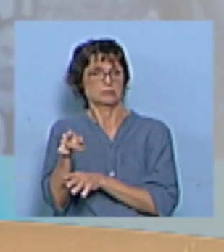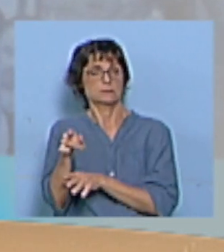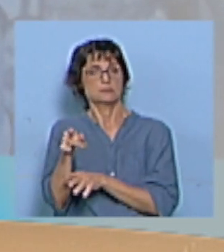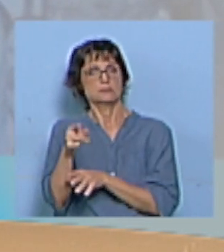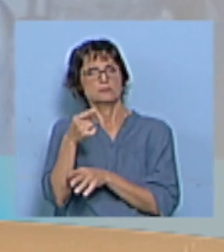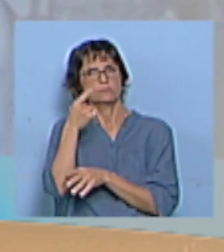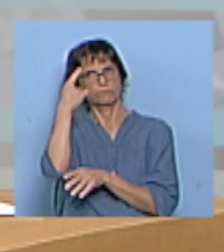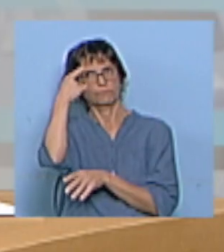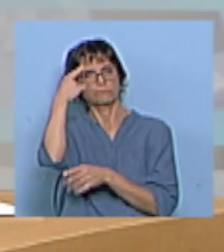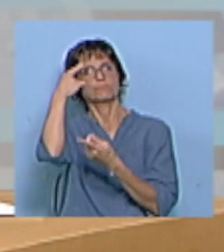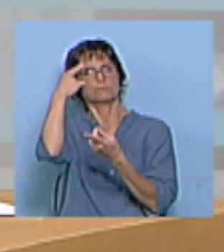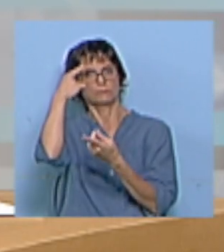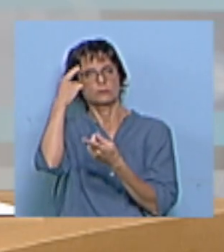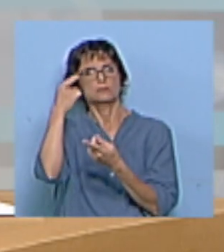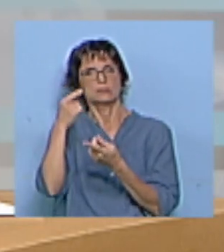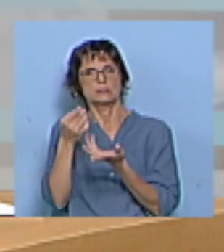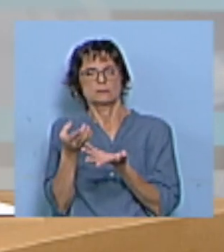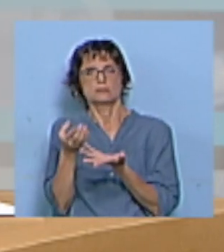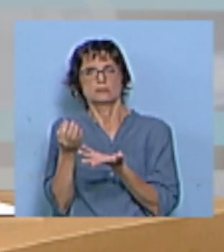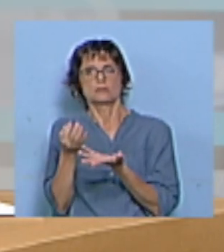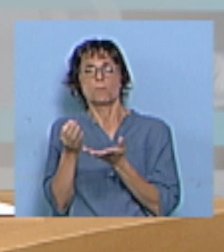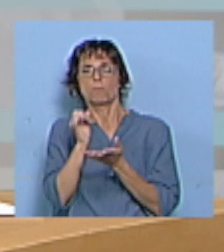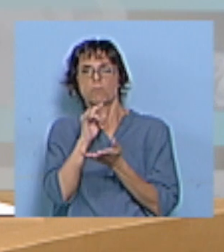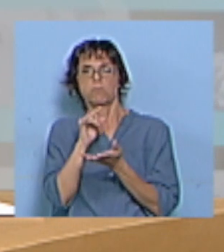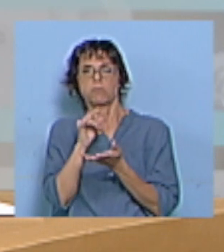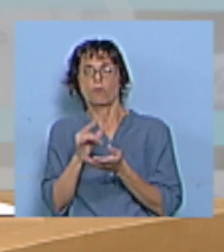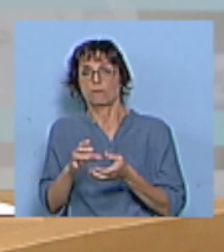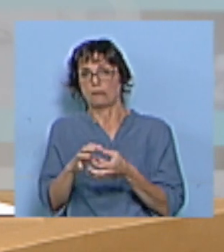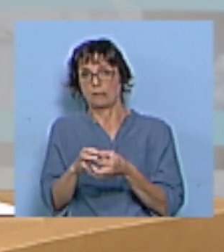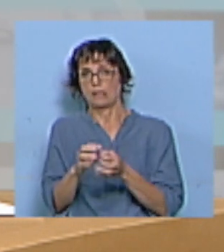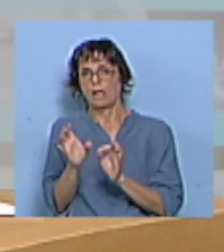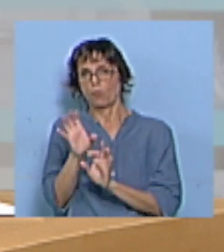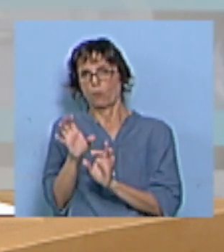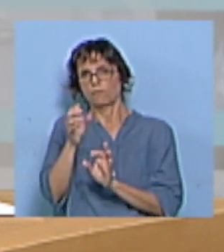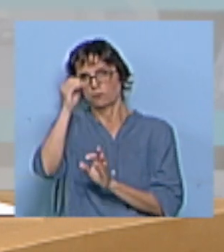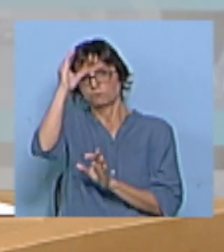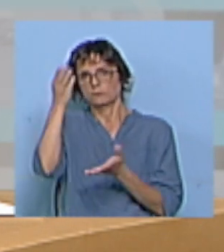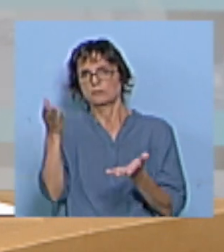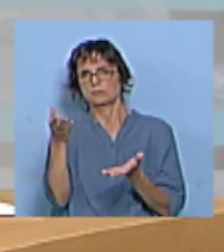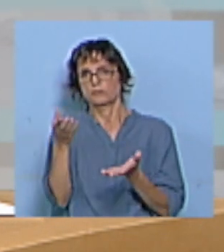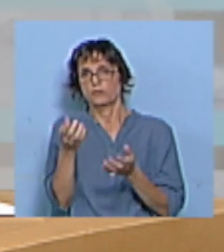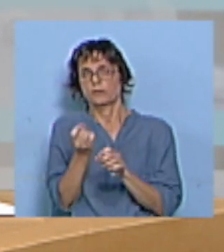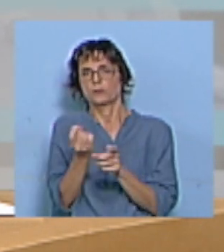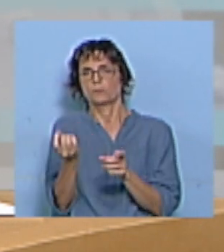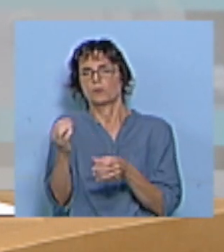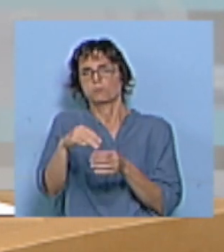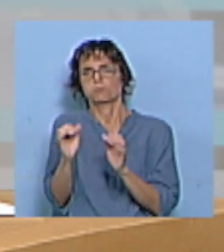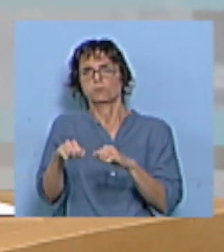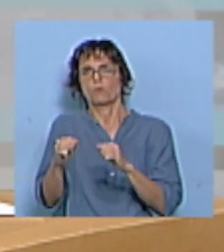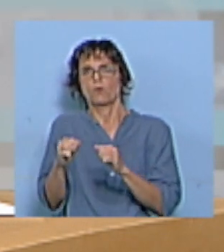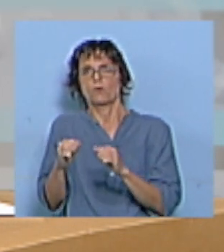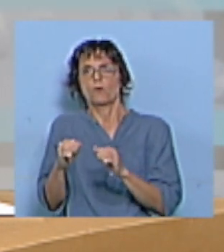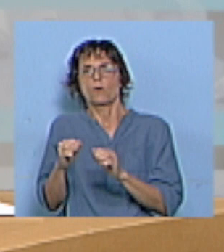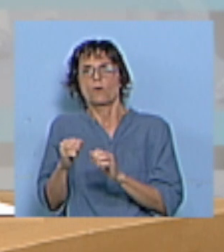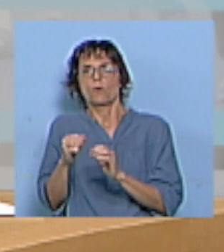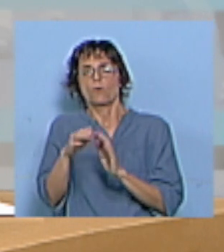de ligar as duas coisas, porque as duas coisas não podem ser ligadas de acordo com os tratados. Portanto, quem está dentro da Europa é,